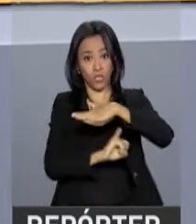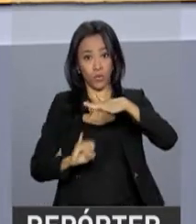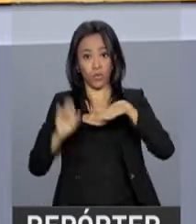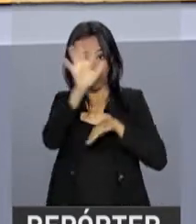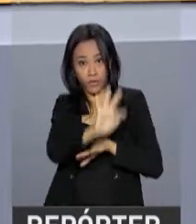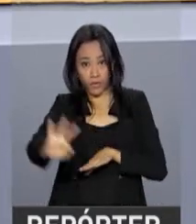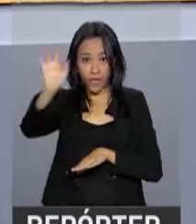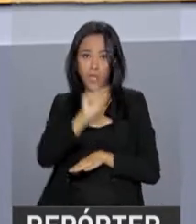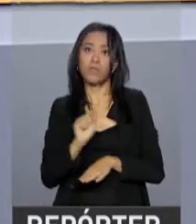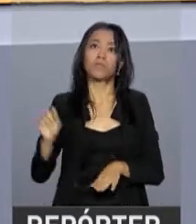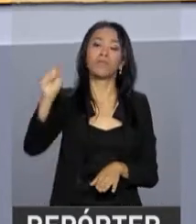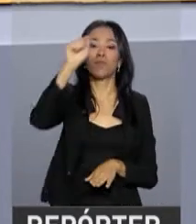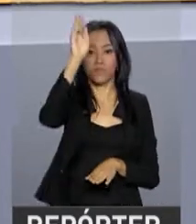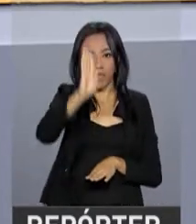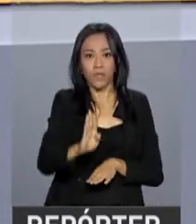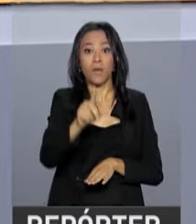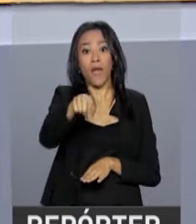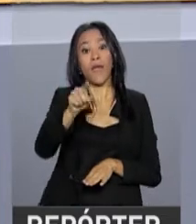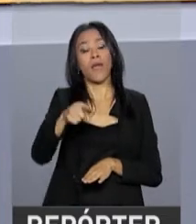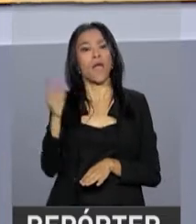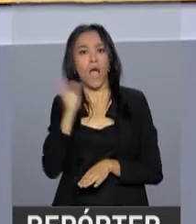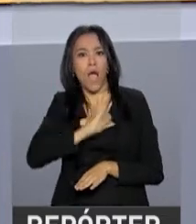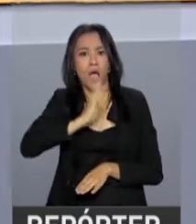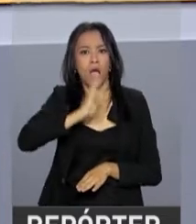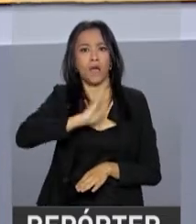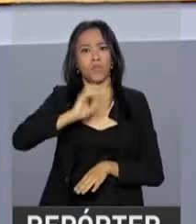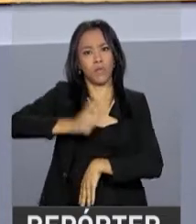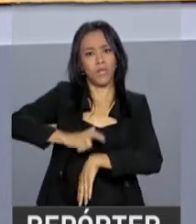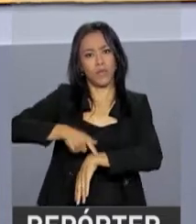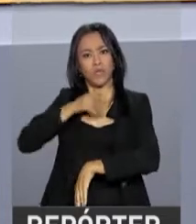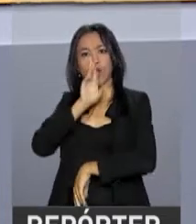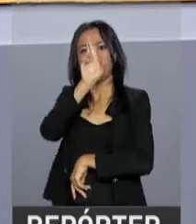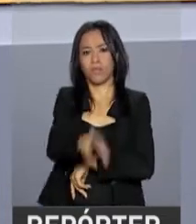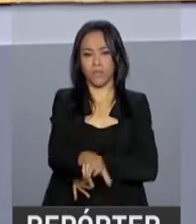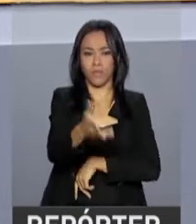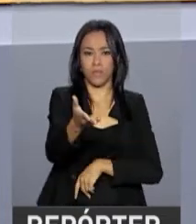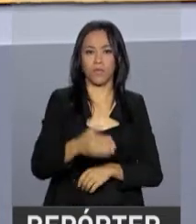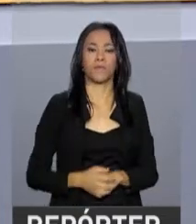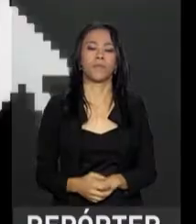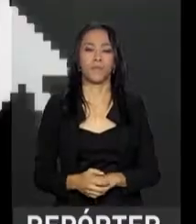das vantagens do EOUVE é a maior agilidade no tempo de resposta ao cidadão.